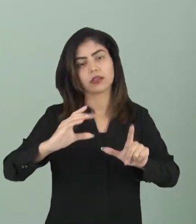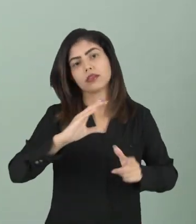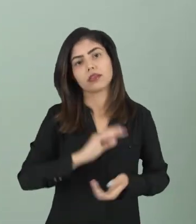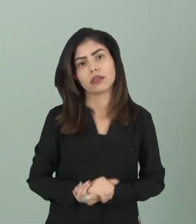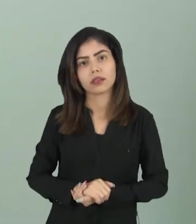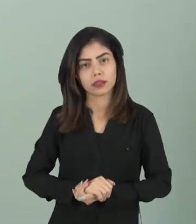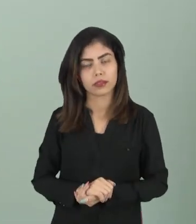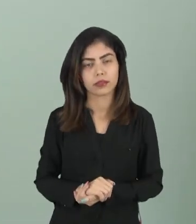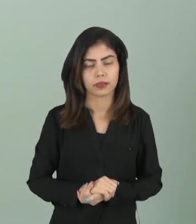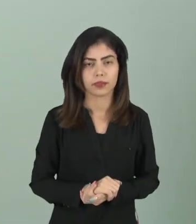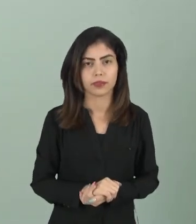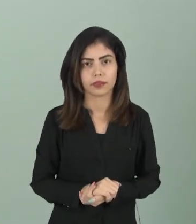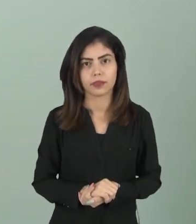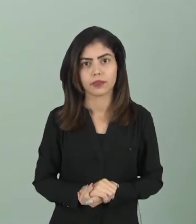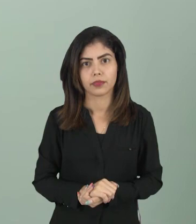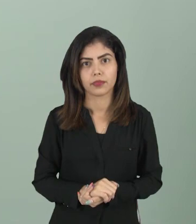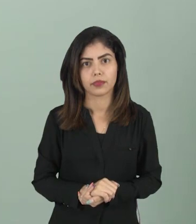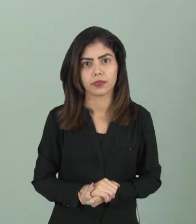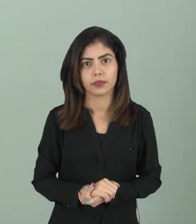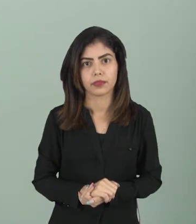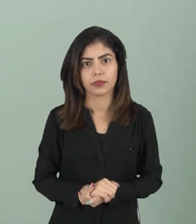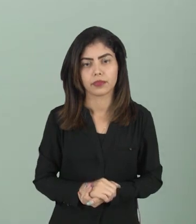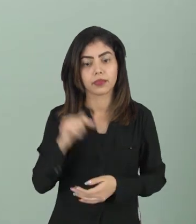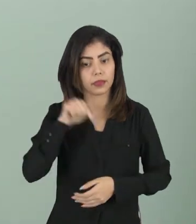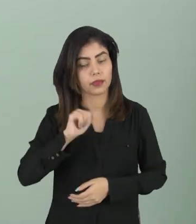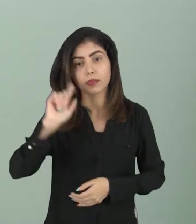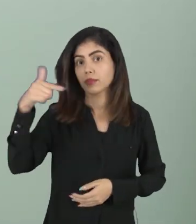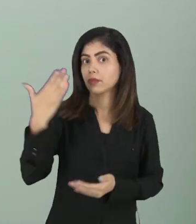a plataforma Eduque, tá?